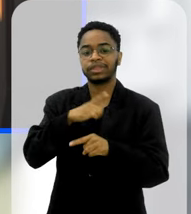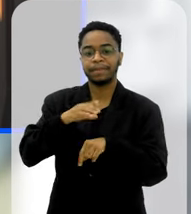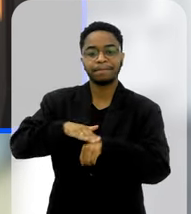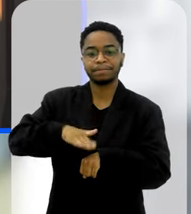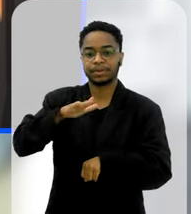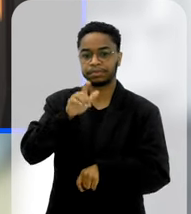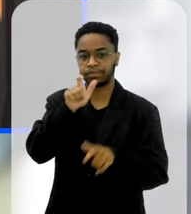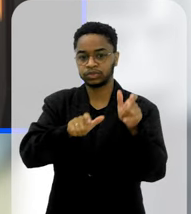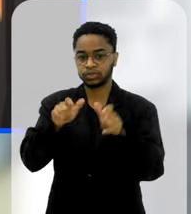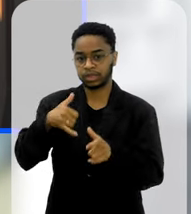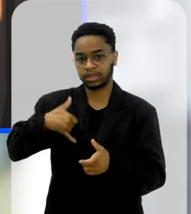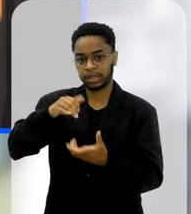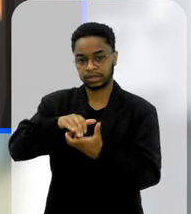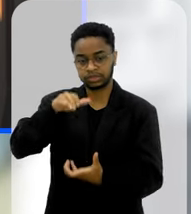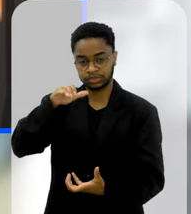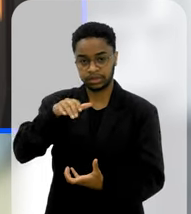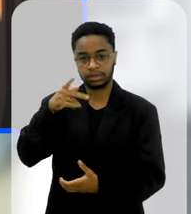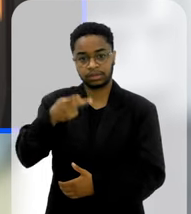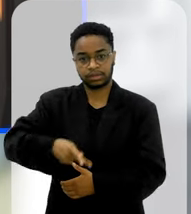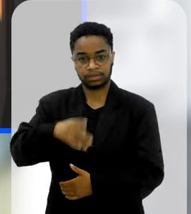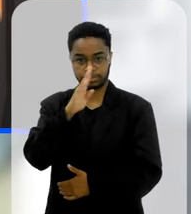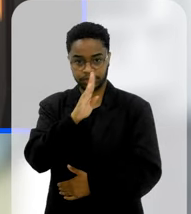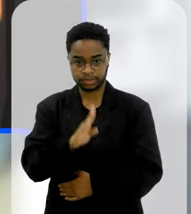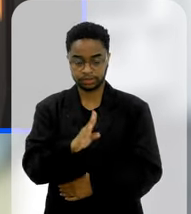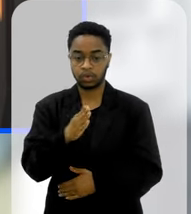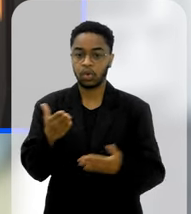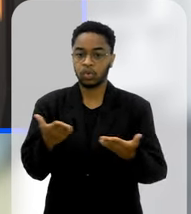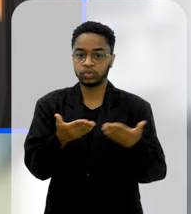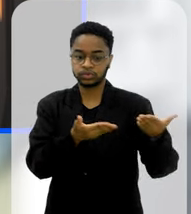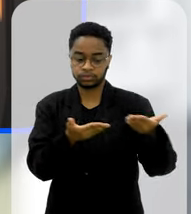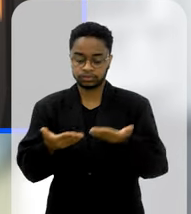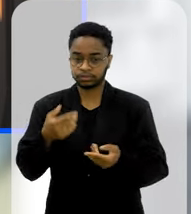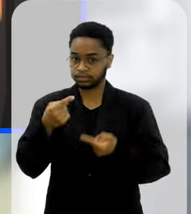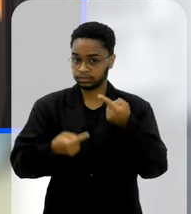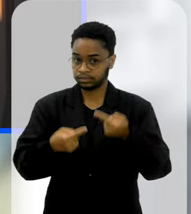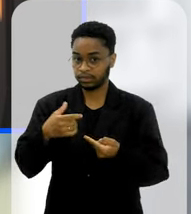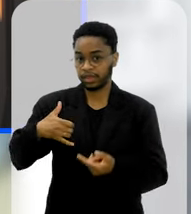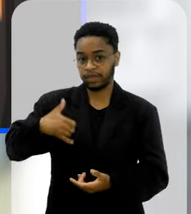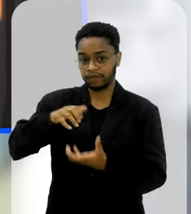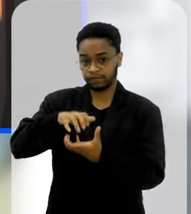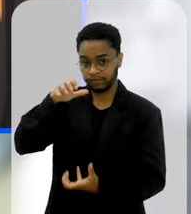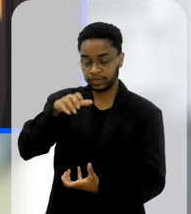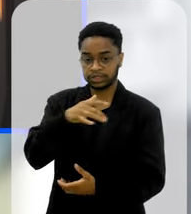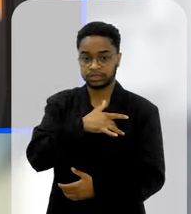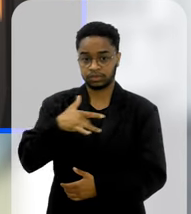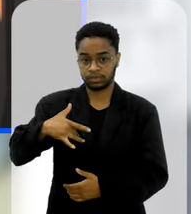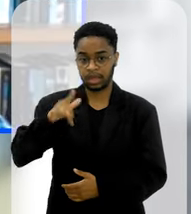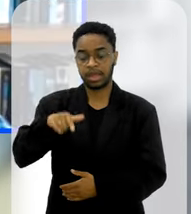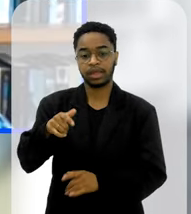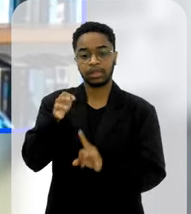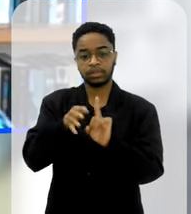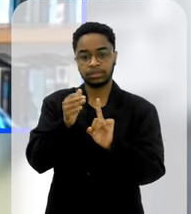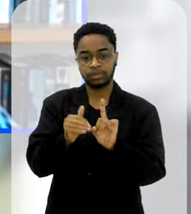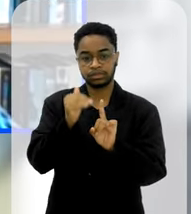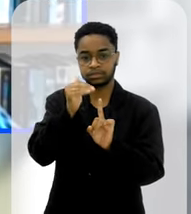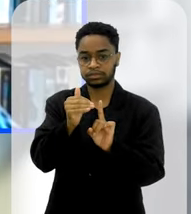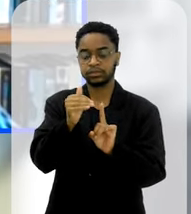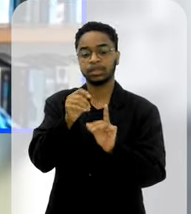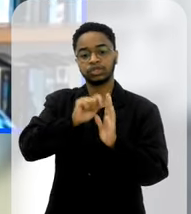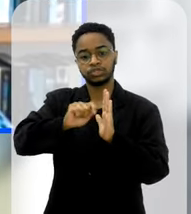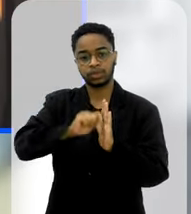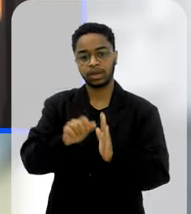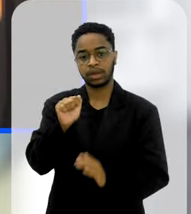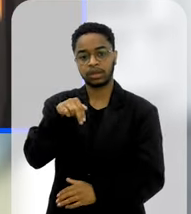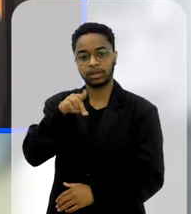mais idosos no país. Hoje, nossos convidados para debater o tema envelhecimento saudável são a desembargadora e escritora Andréa